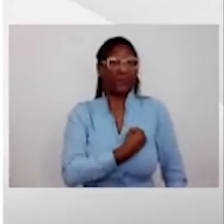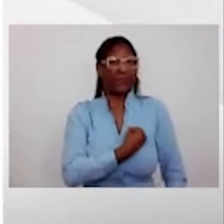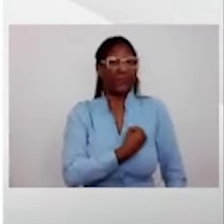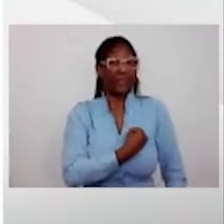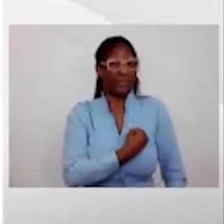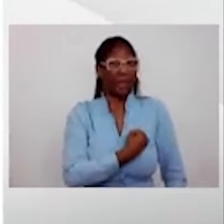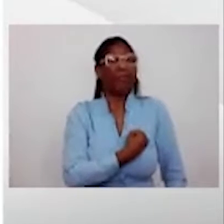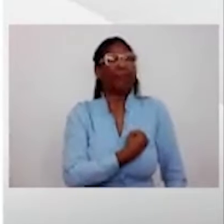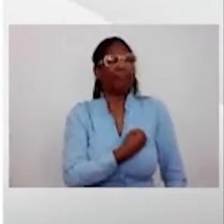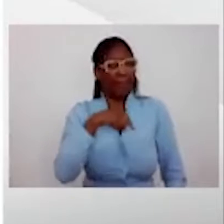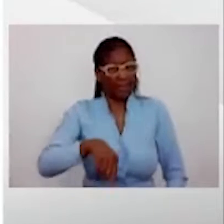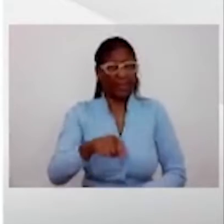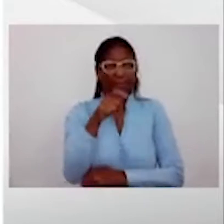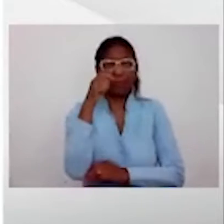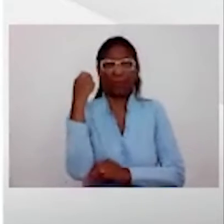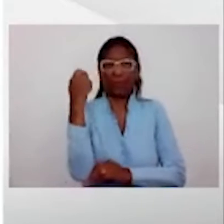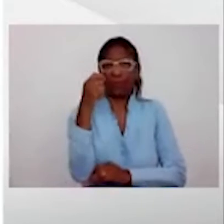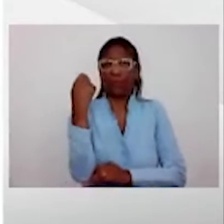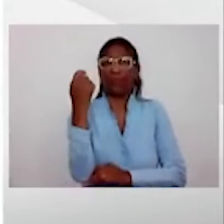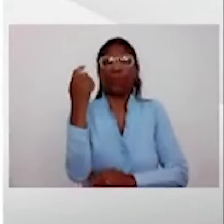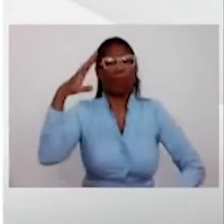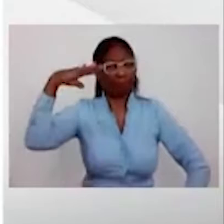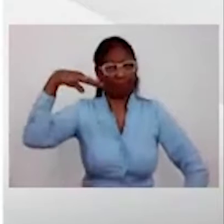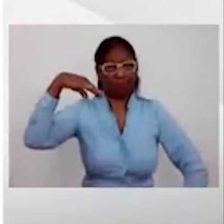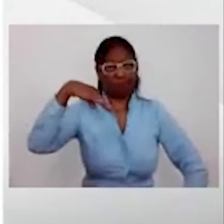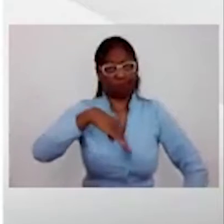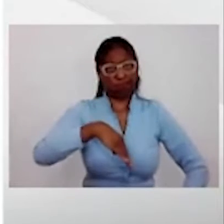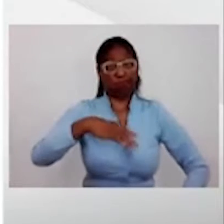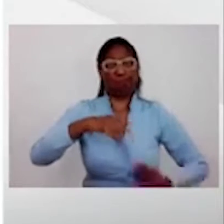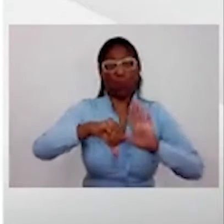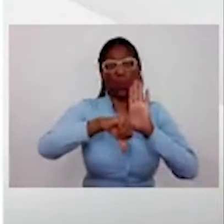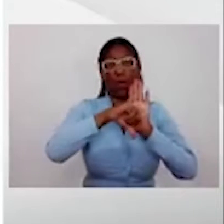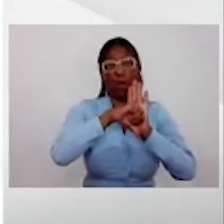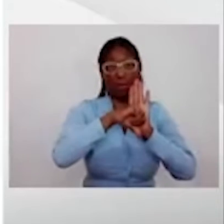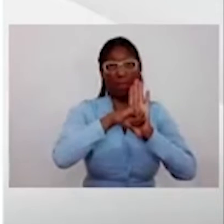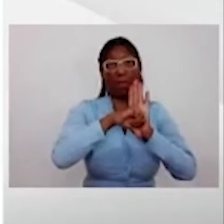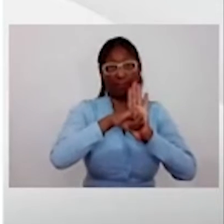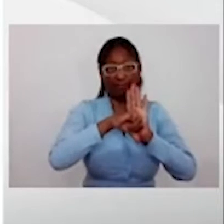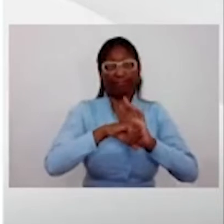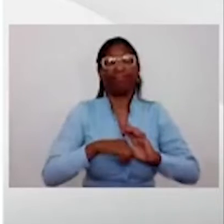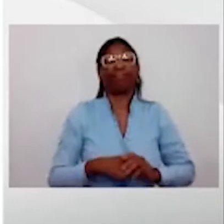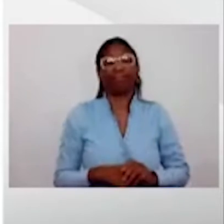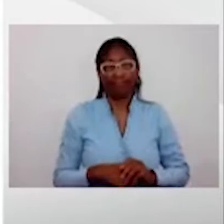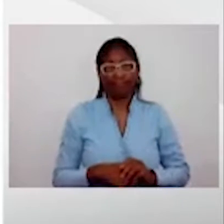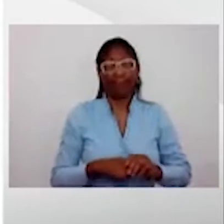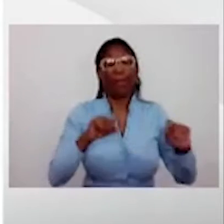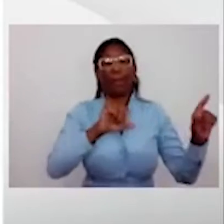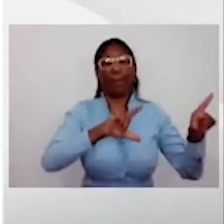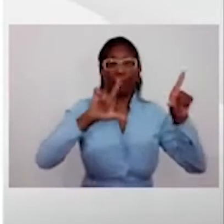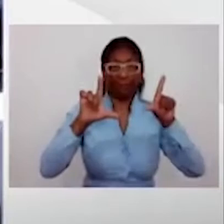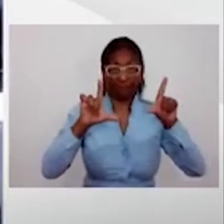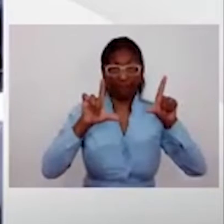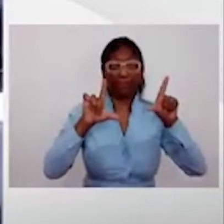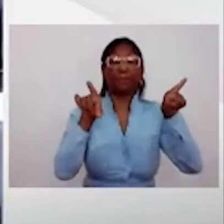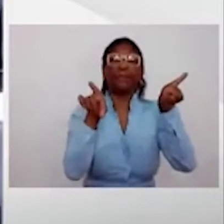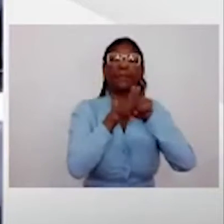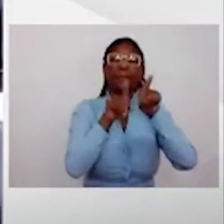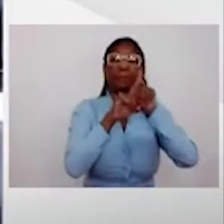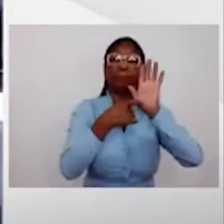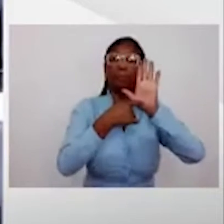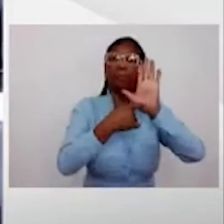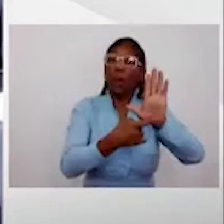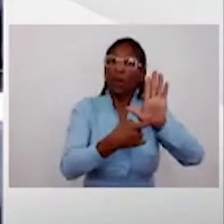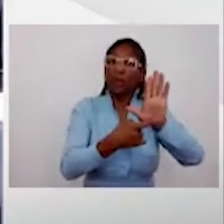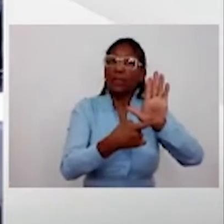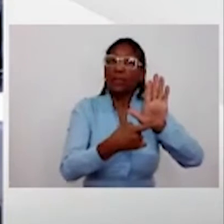do Sul, nesta contínua queda dos crimes contra a vida aqui no nosso estado. E na lâmina seguinte, ainda sobre isso, né, somente